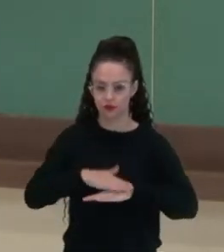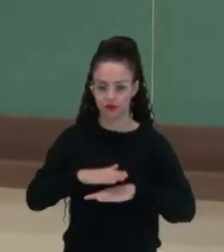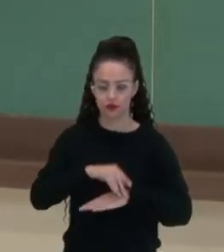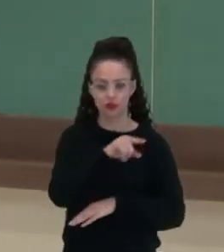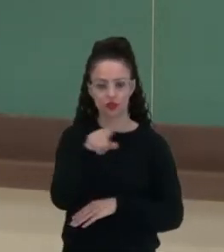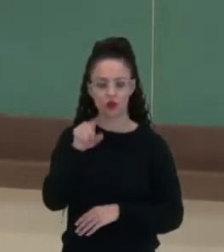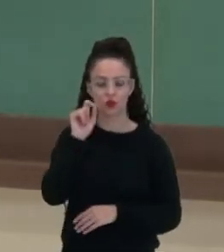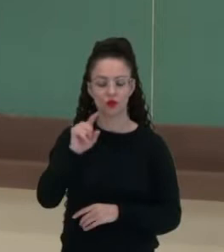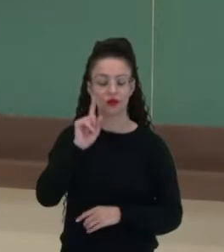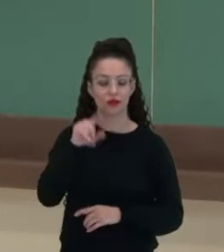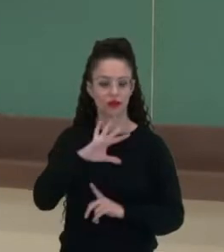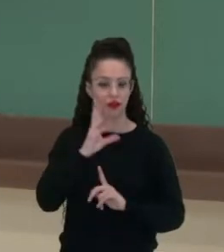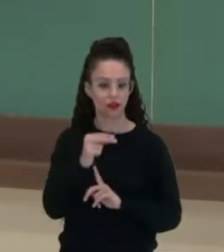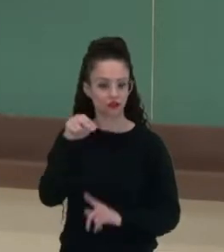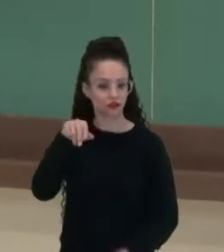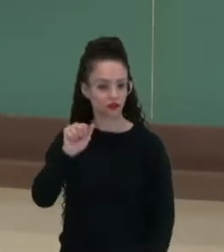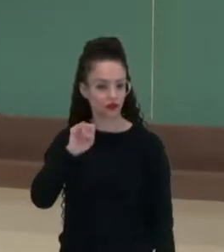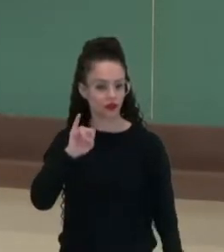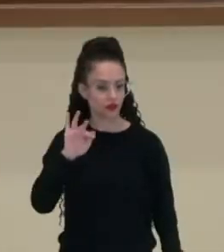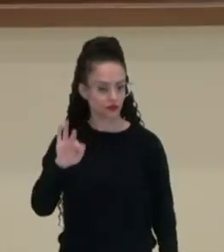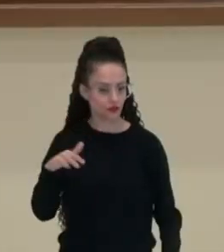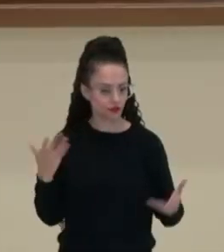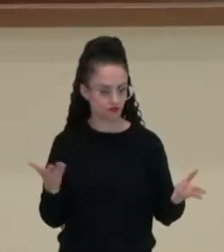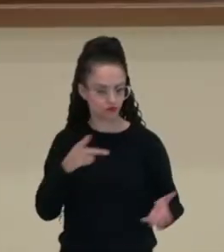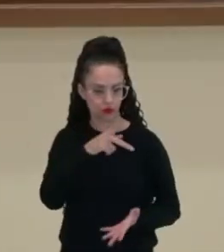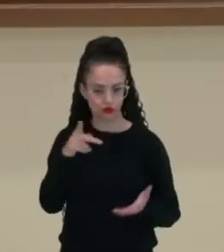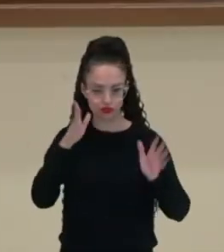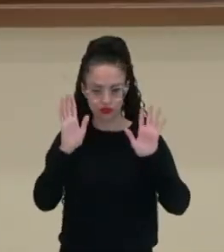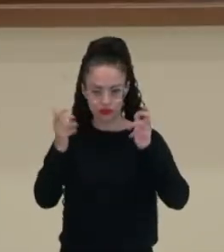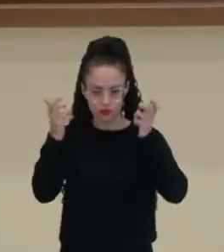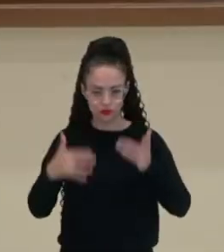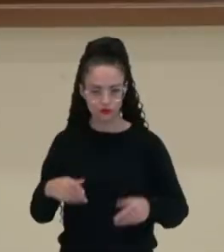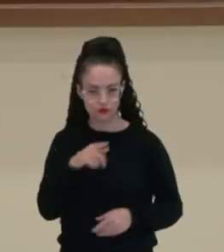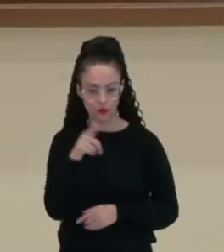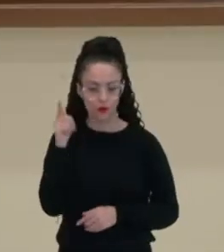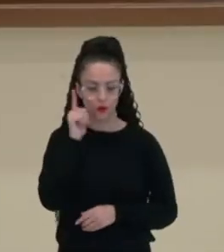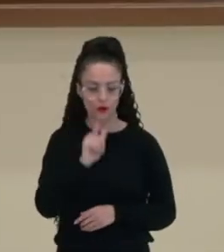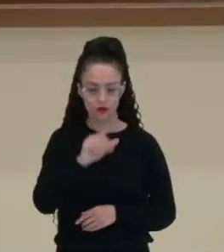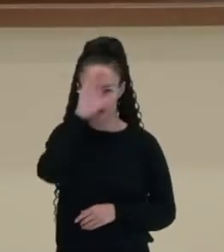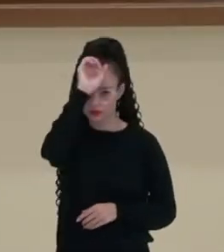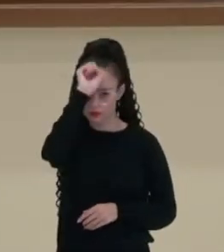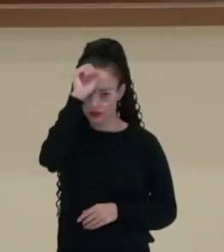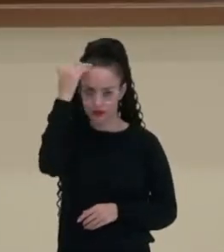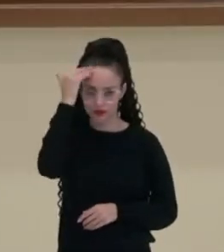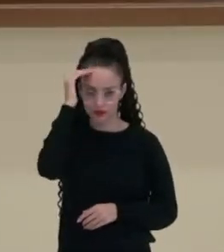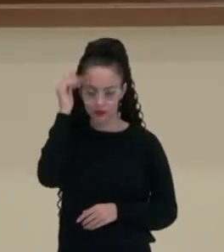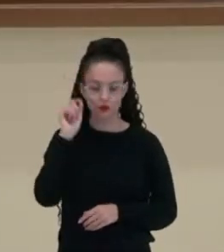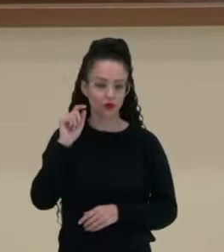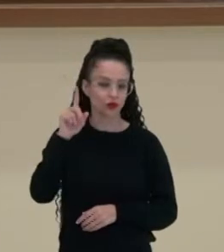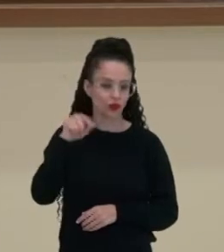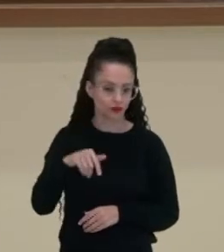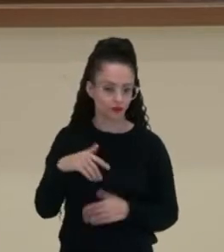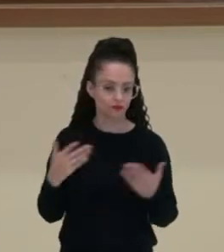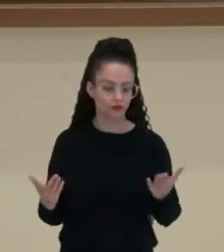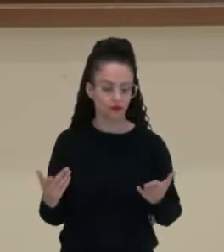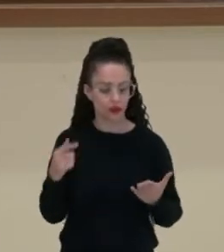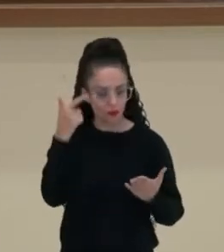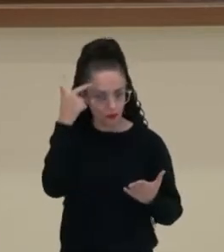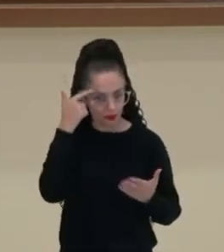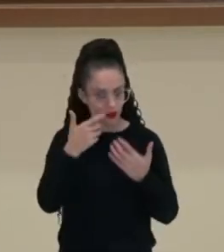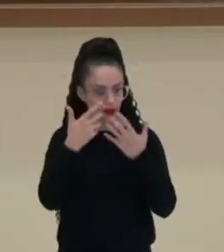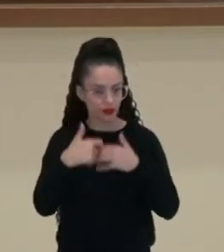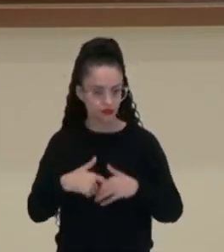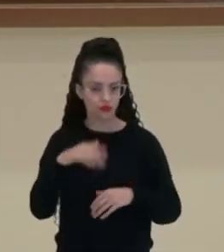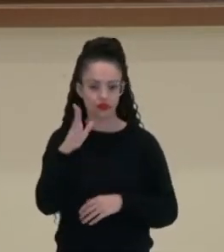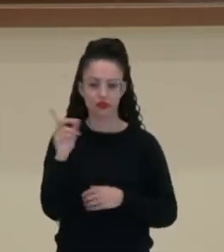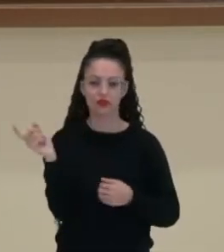O que é essa arte naif, né? A professora falou um pouquinho aqui, será que vocês conseguiram aí entender o que é arte naif? Então pensa um